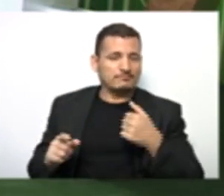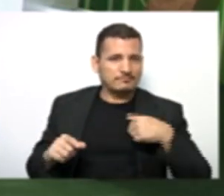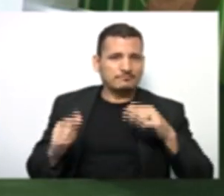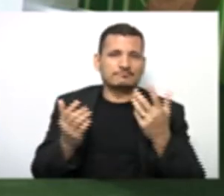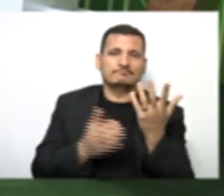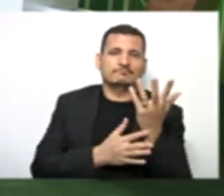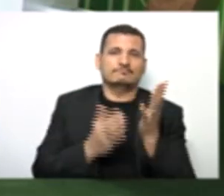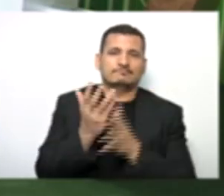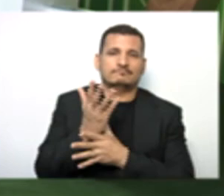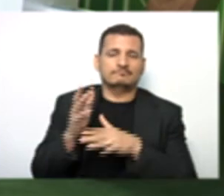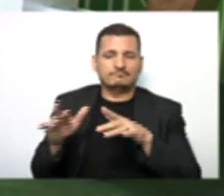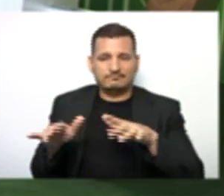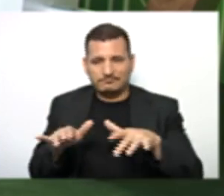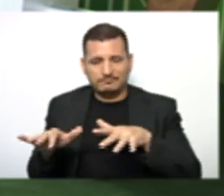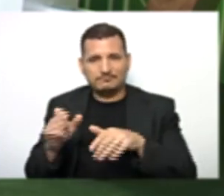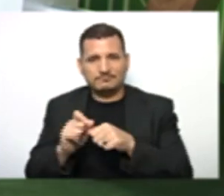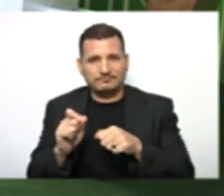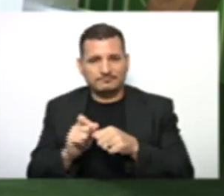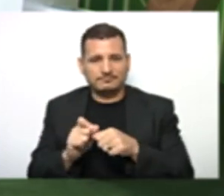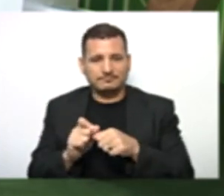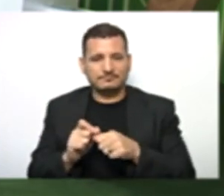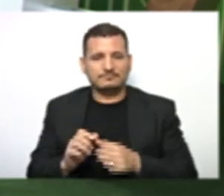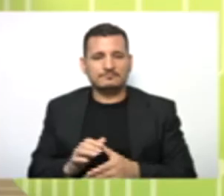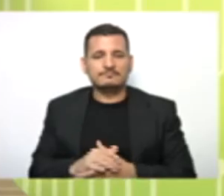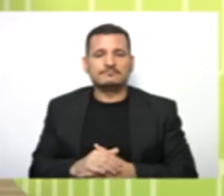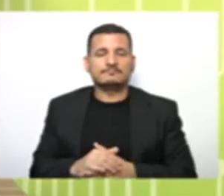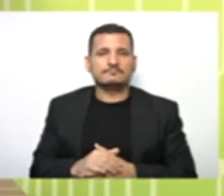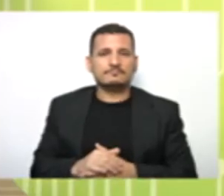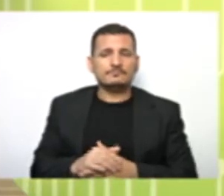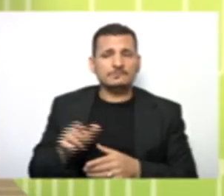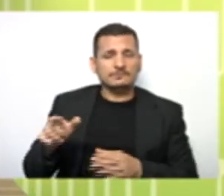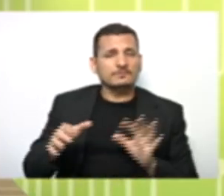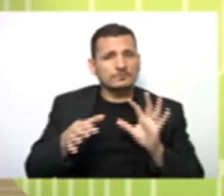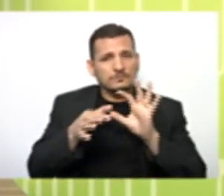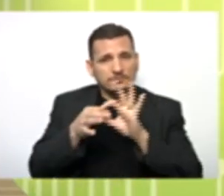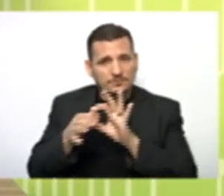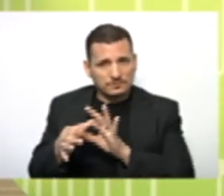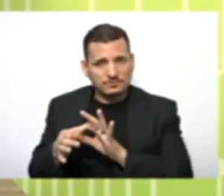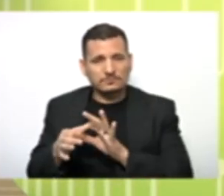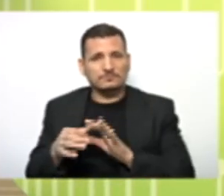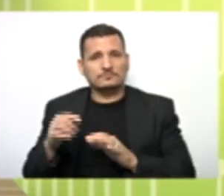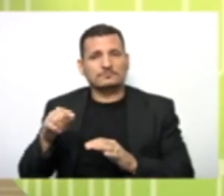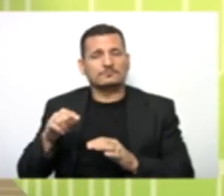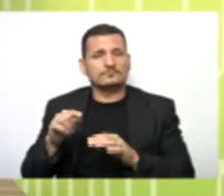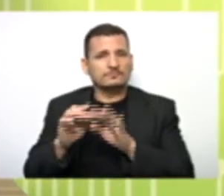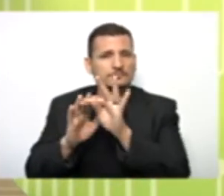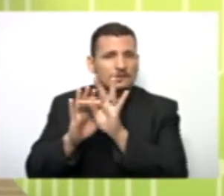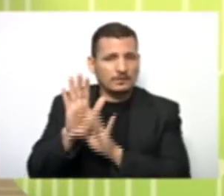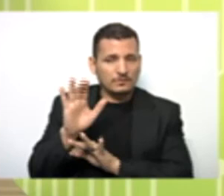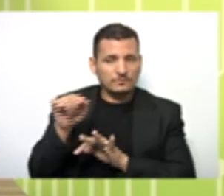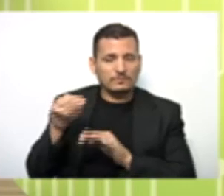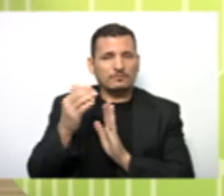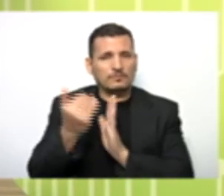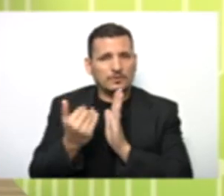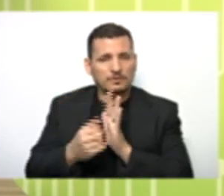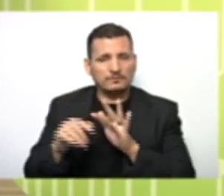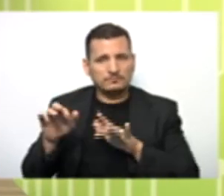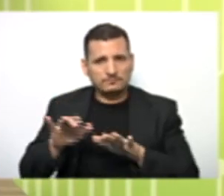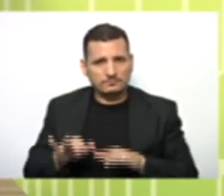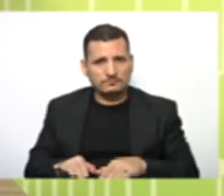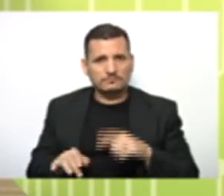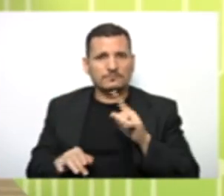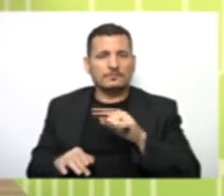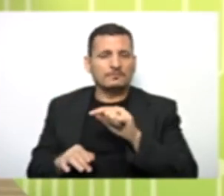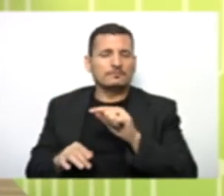fazer, né? Tem que estar trabalhando aí. Nesse sentido, então, esse programa de edição de texto, ele é considerado um programa